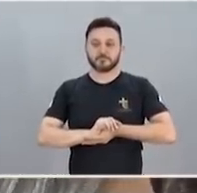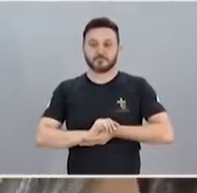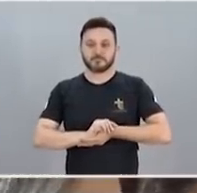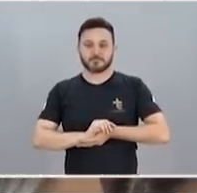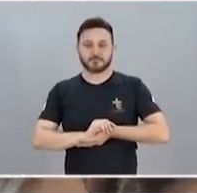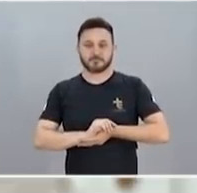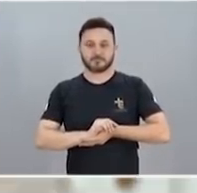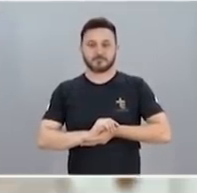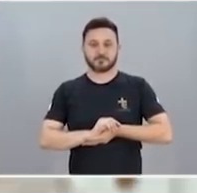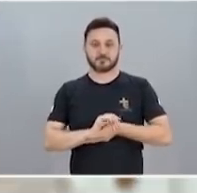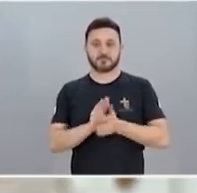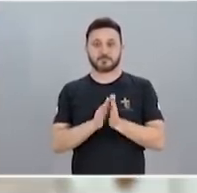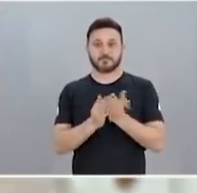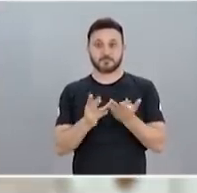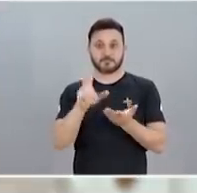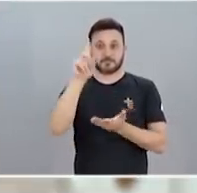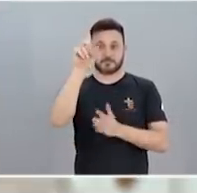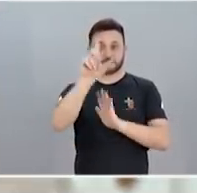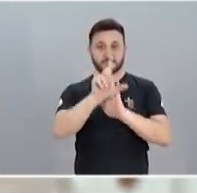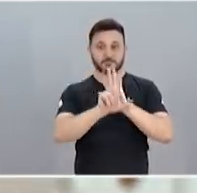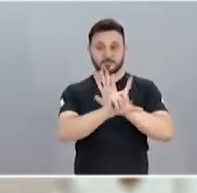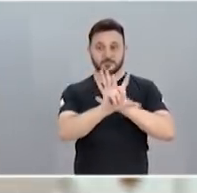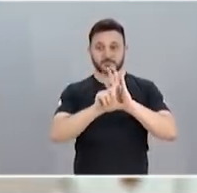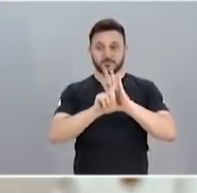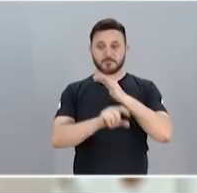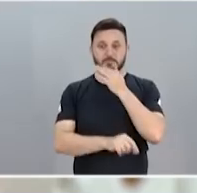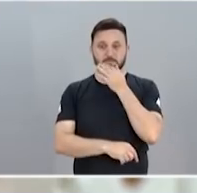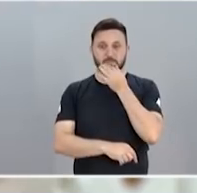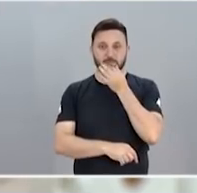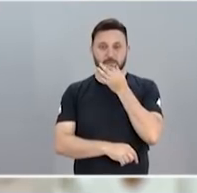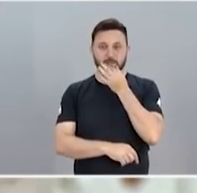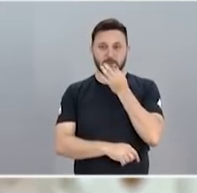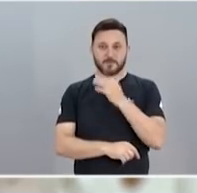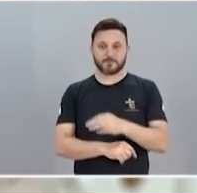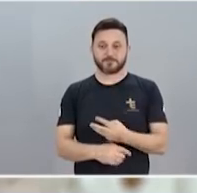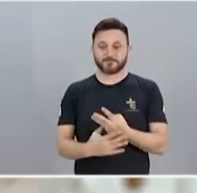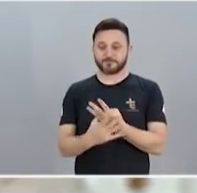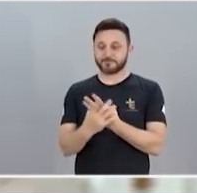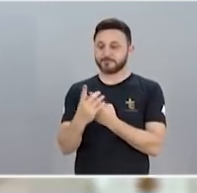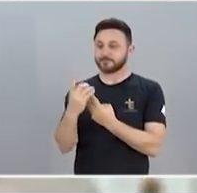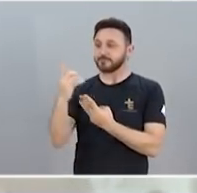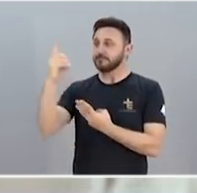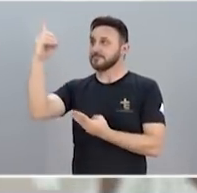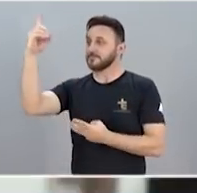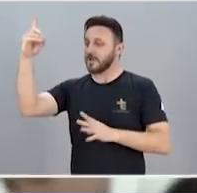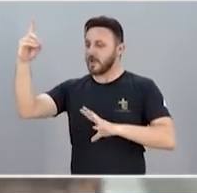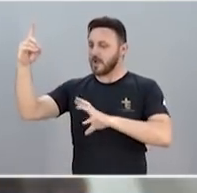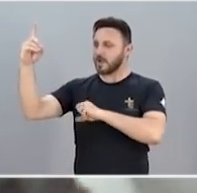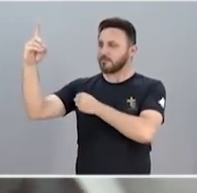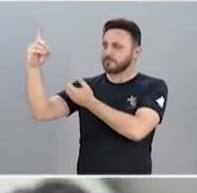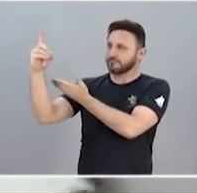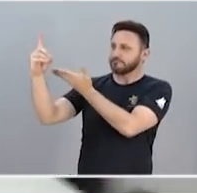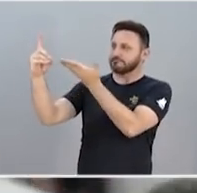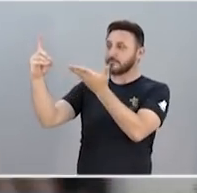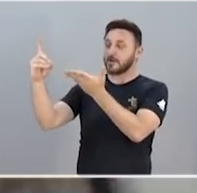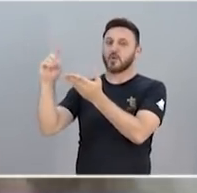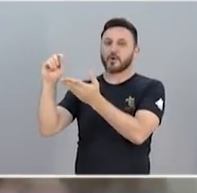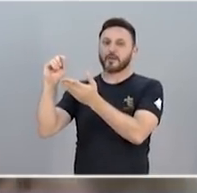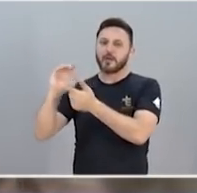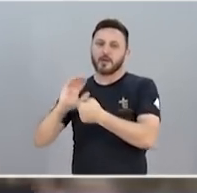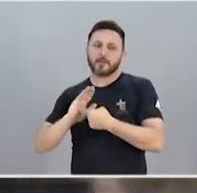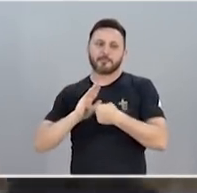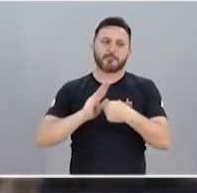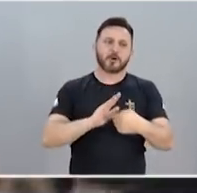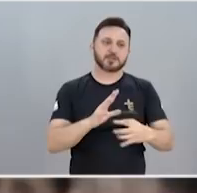Amém. Liturgia da Palavra. A comunhão trinitária de amor é fonte e modelo de vida